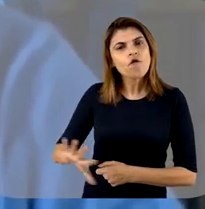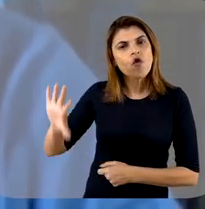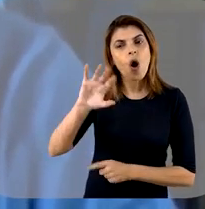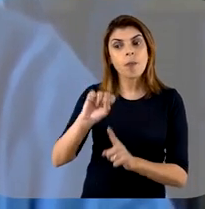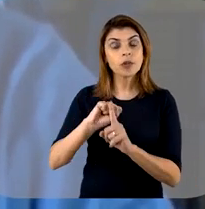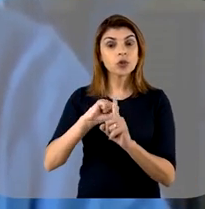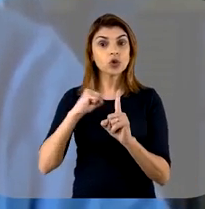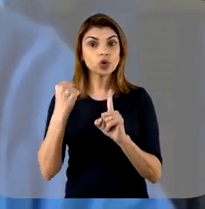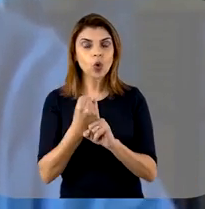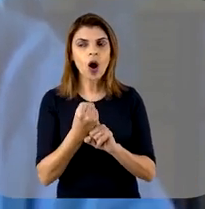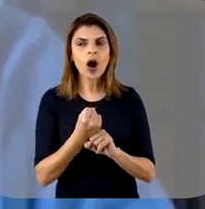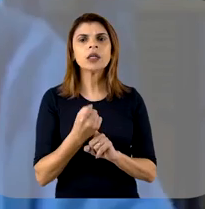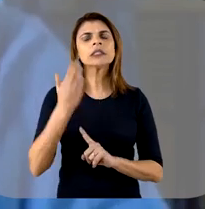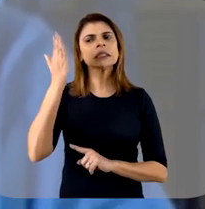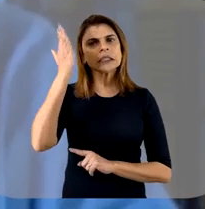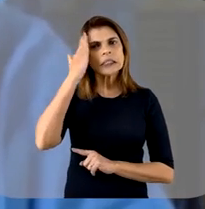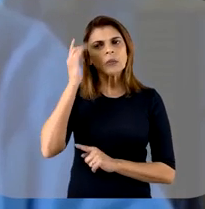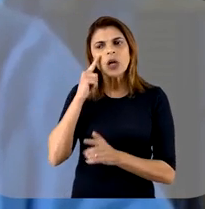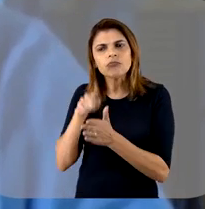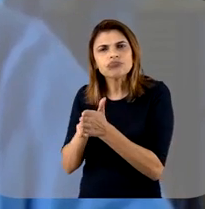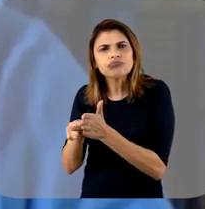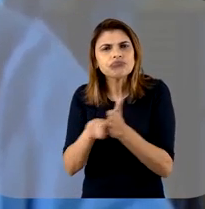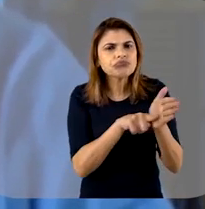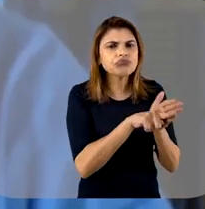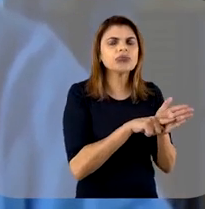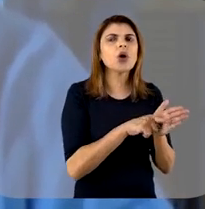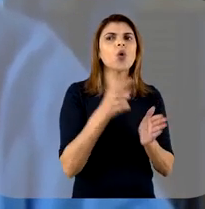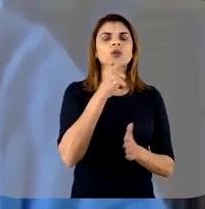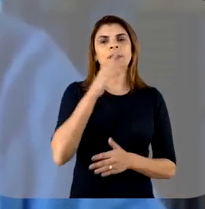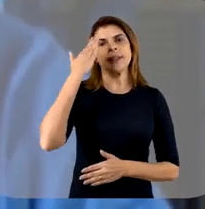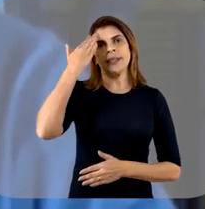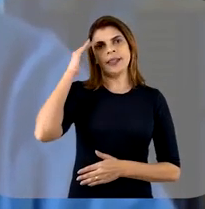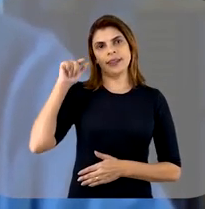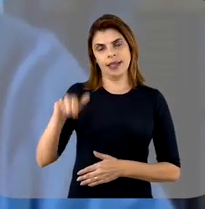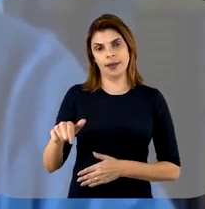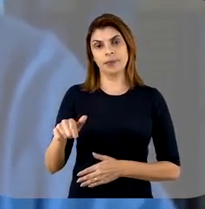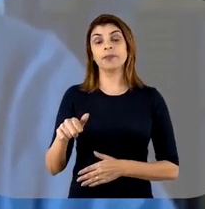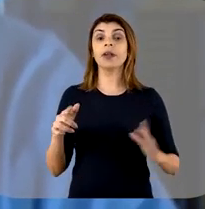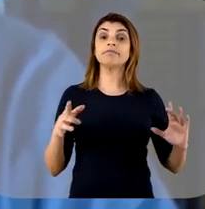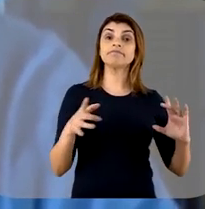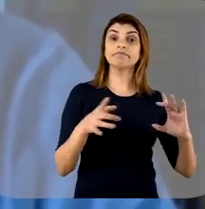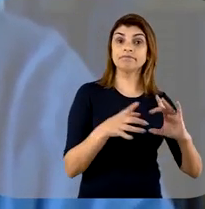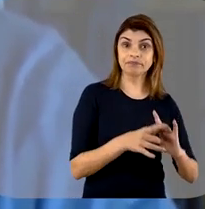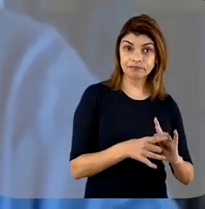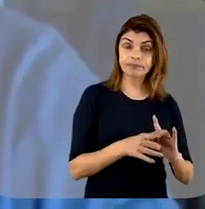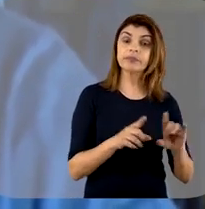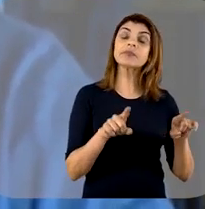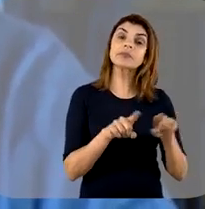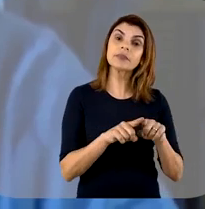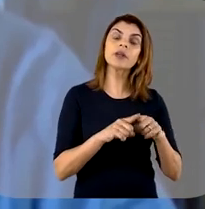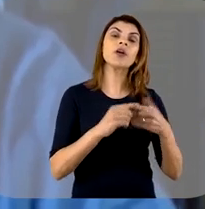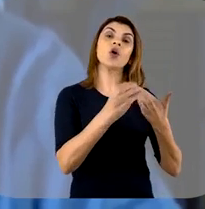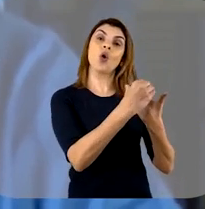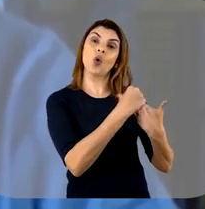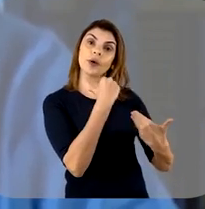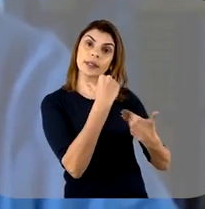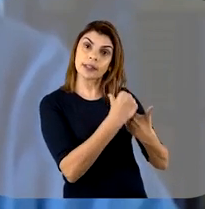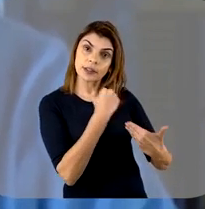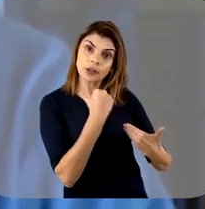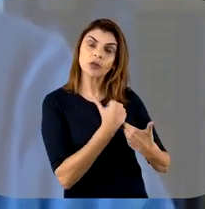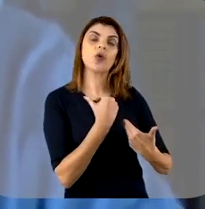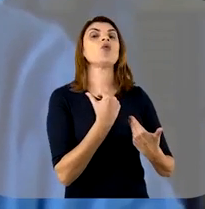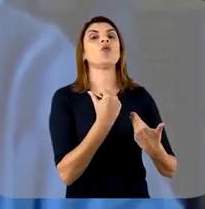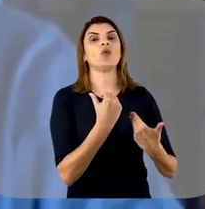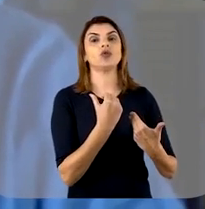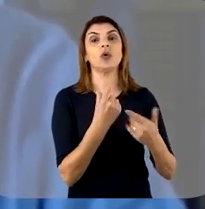sociedade gestionou esse processo, né? E associado a isso são as medidas que se toma, né?